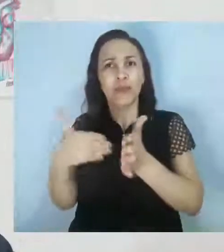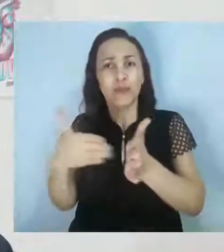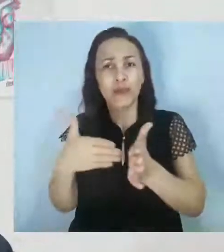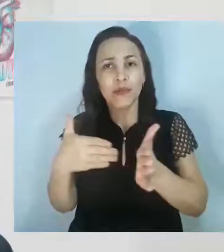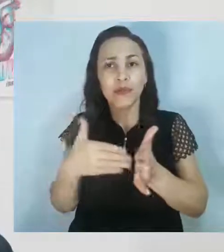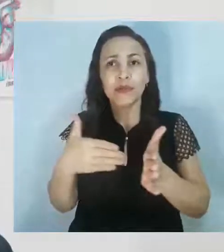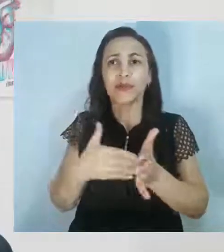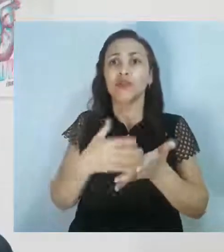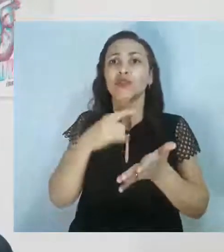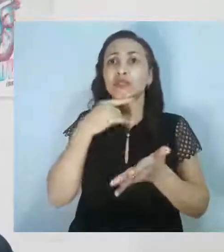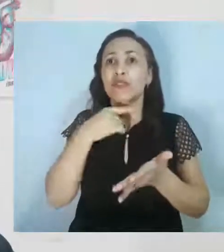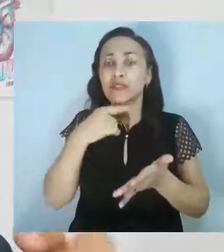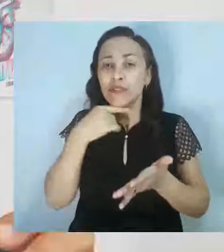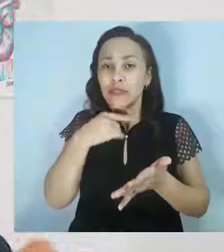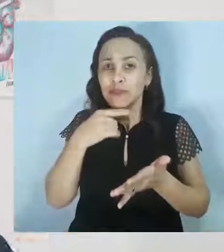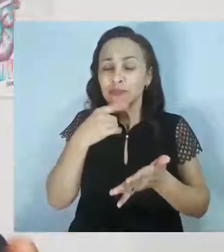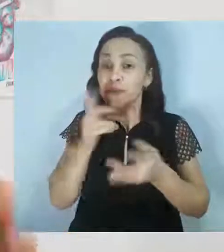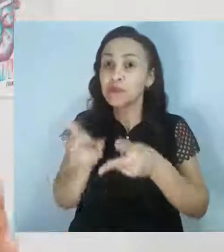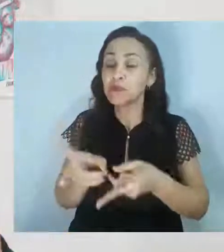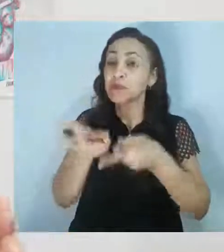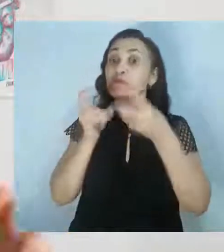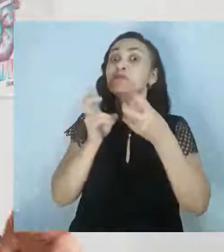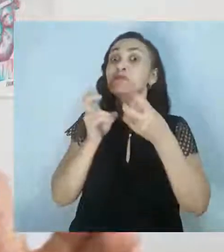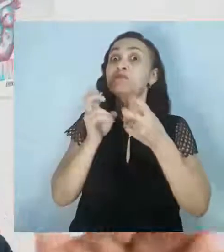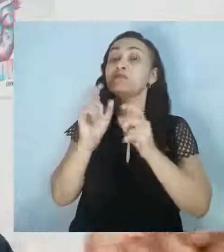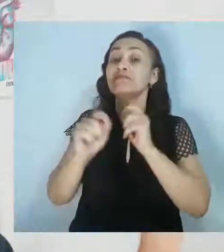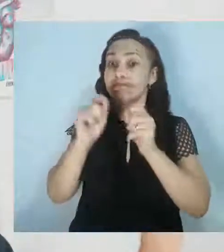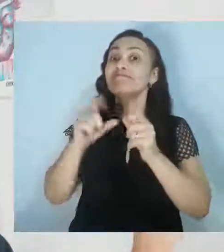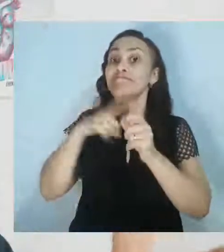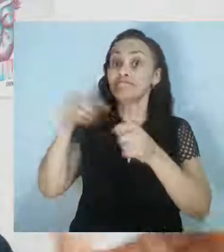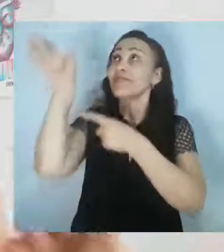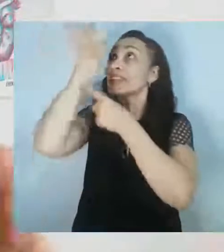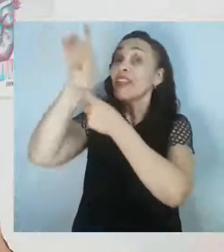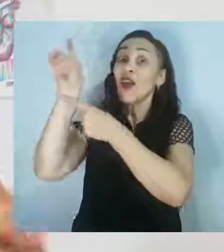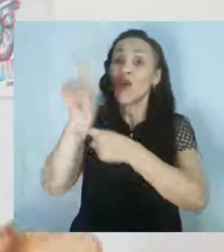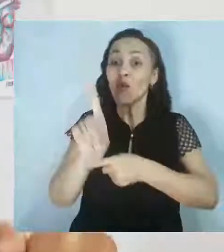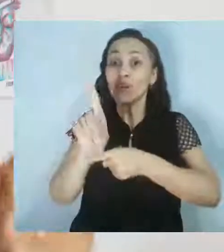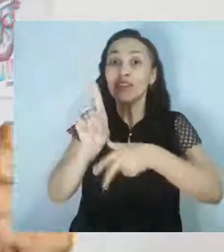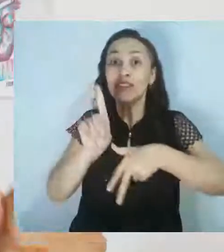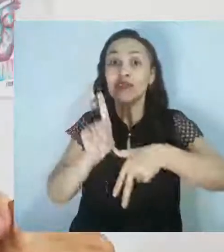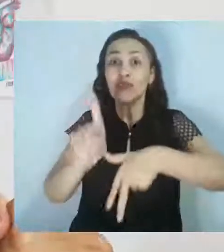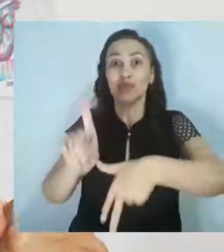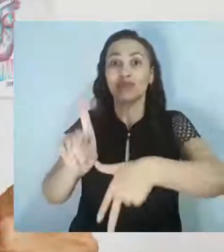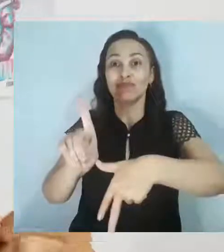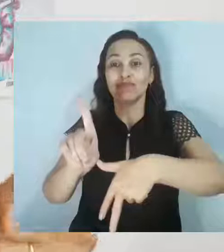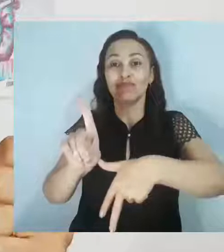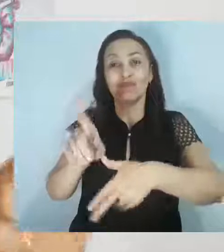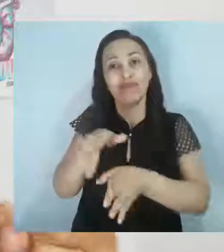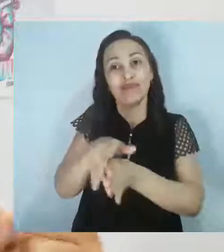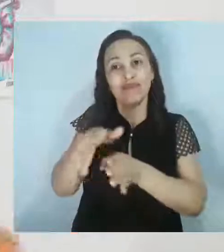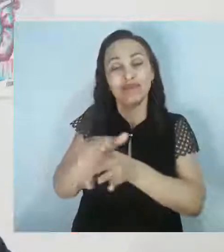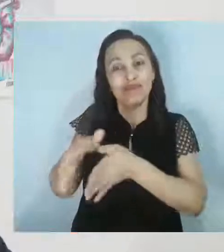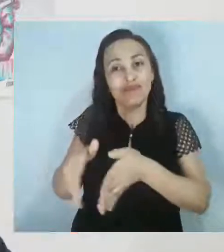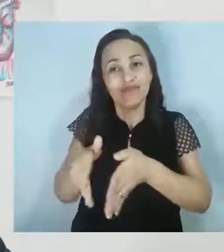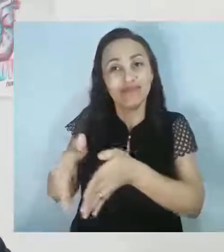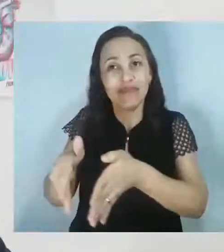limites, as incertezas, e ver ali a mão condutora de Deus. Deus no timão, Deus no